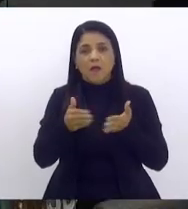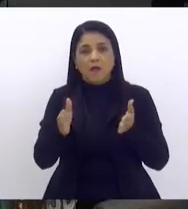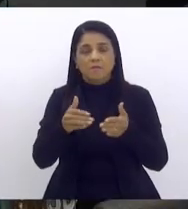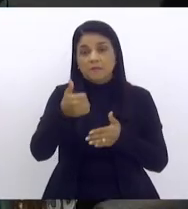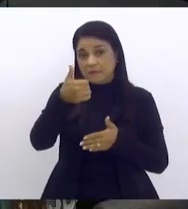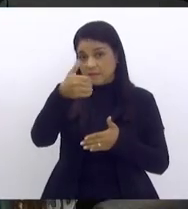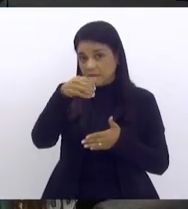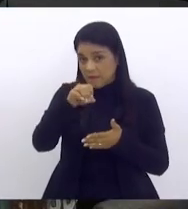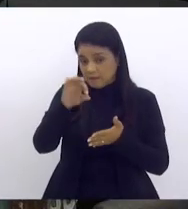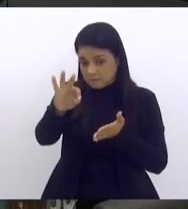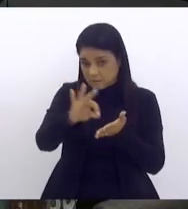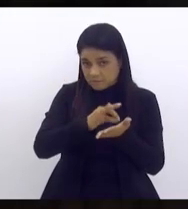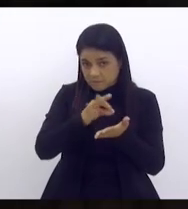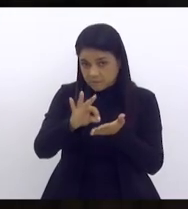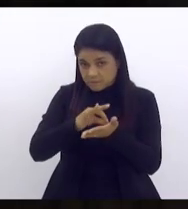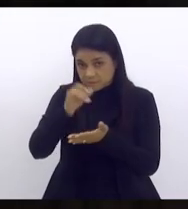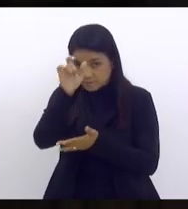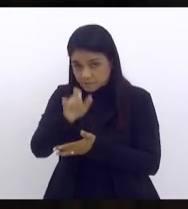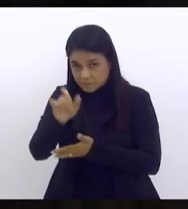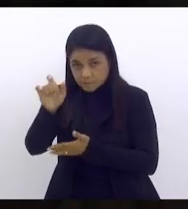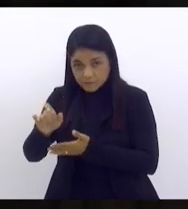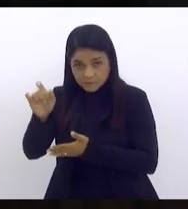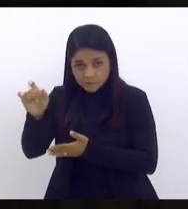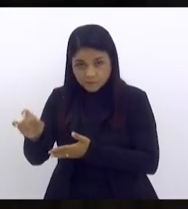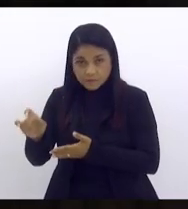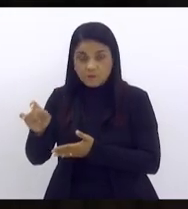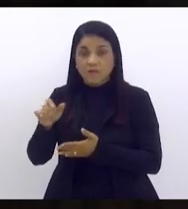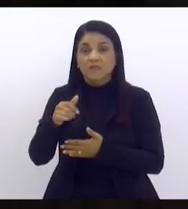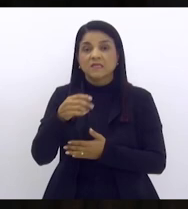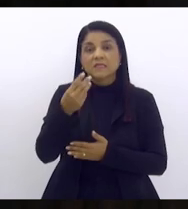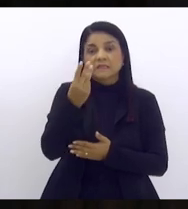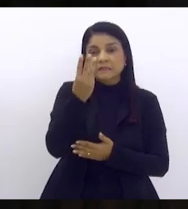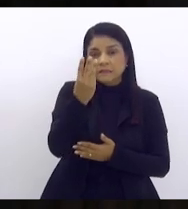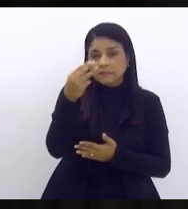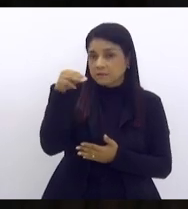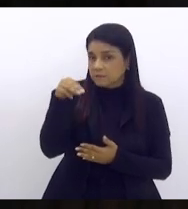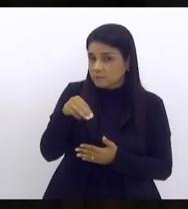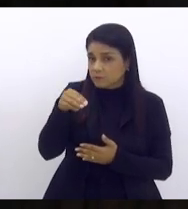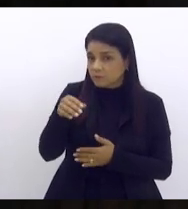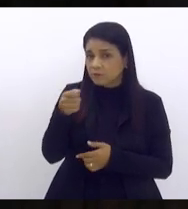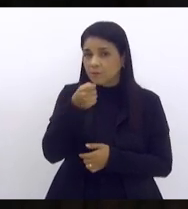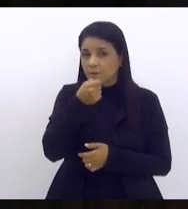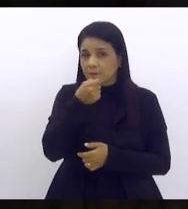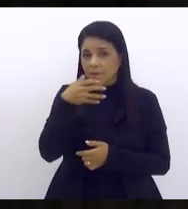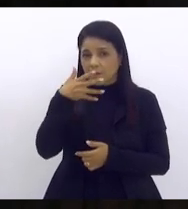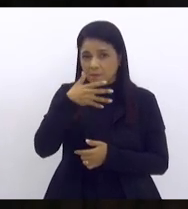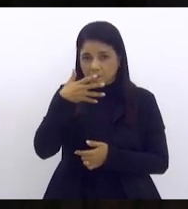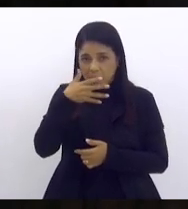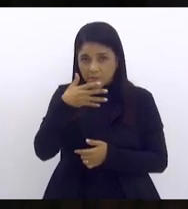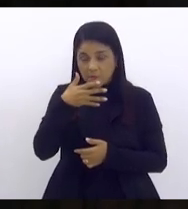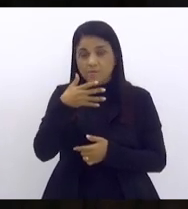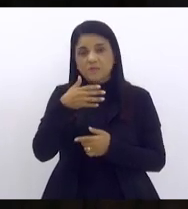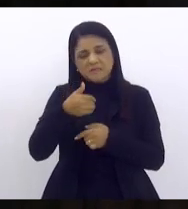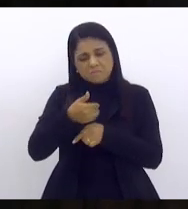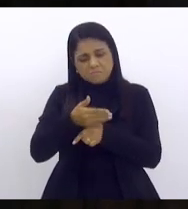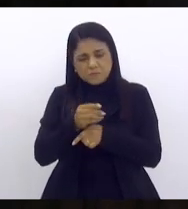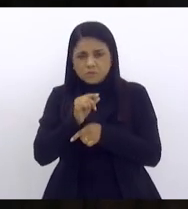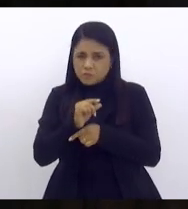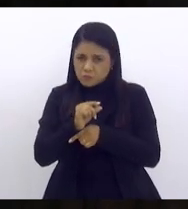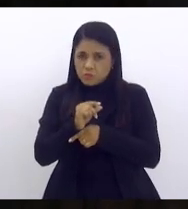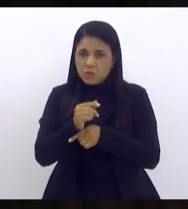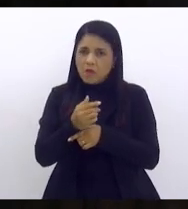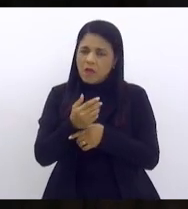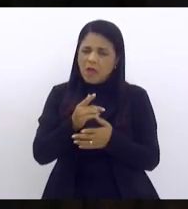10 inscrições, que terão, cada pessoa terá mais ou menos 3 minutos para falar. Okay? Se passar um pouquinho,